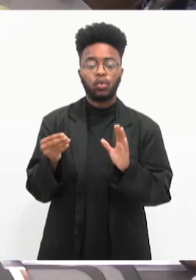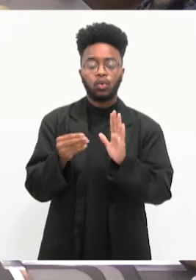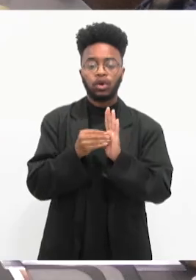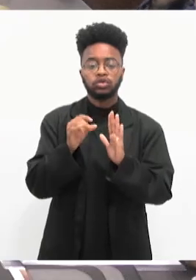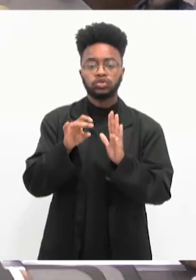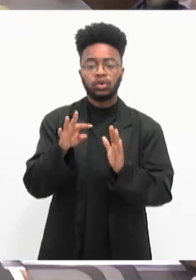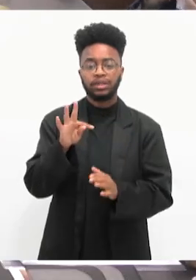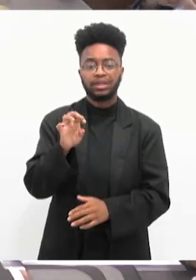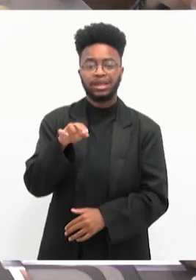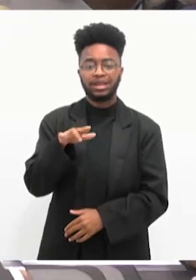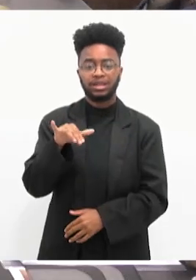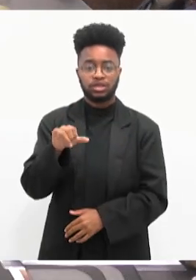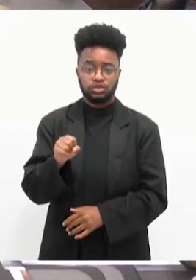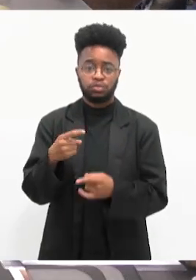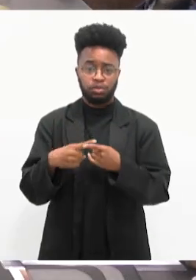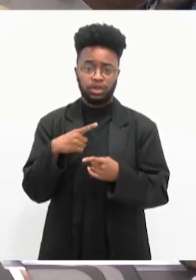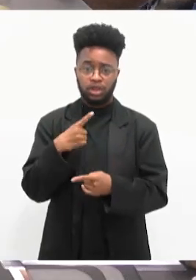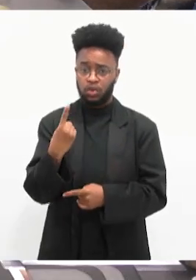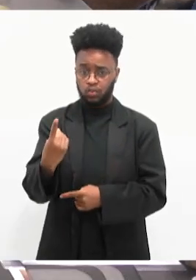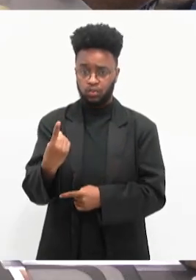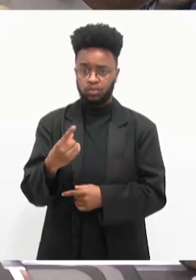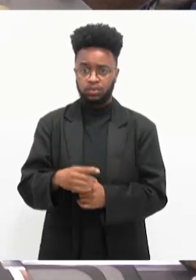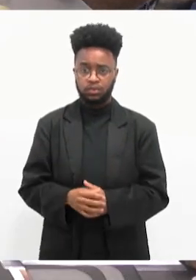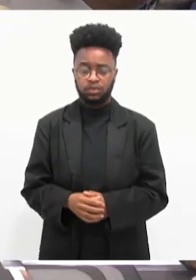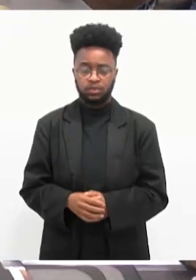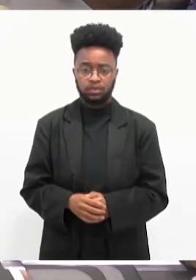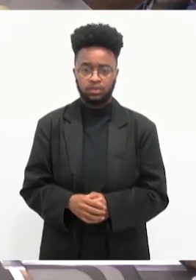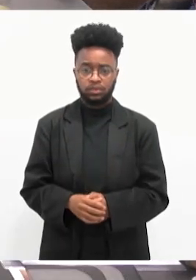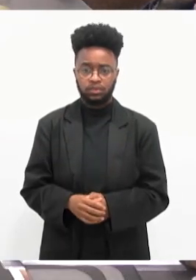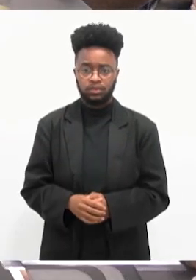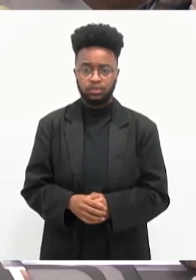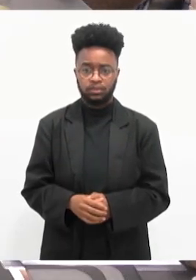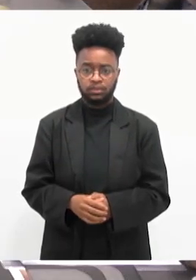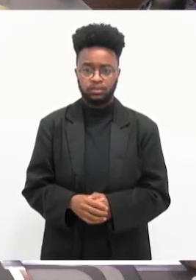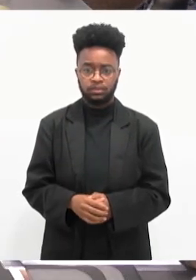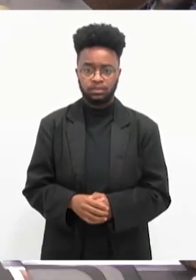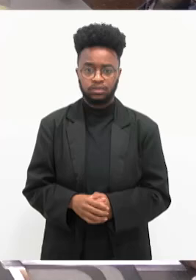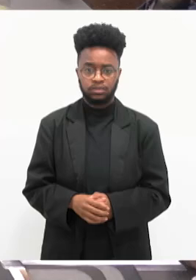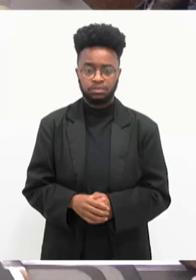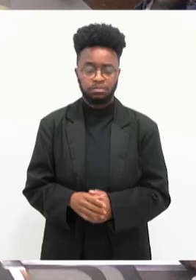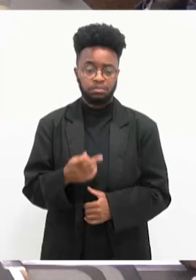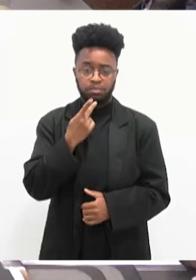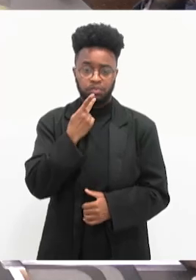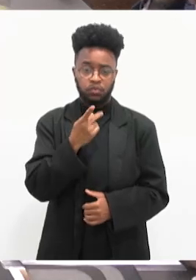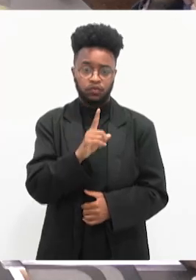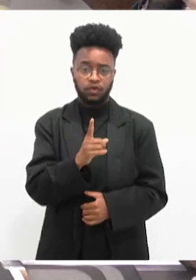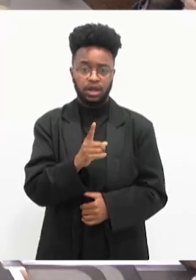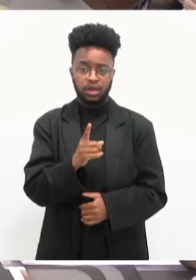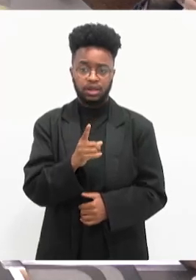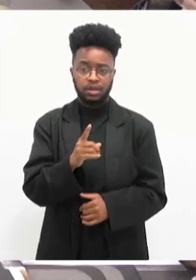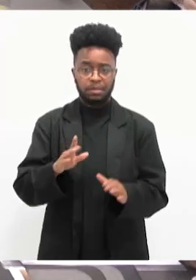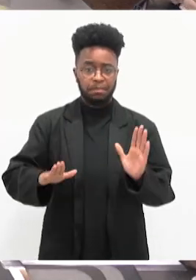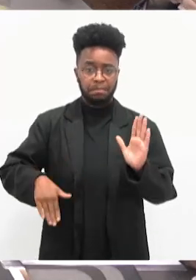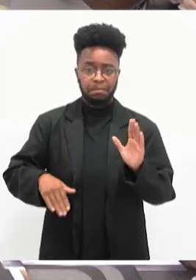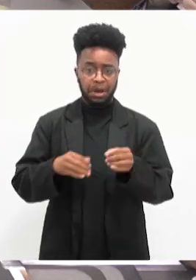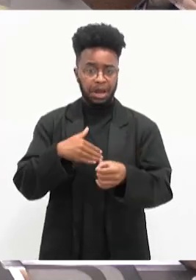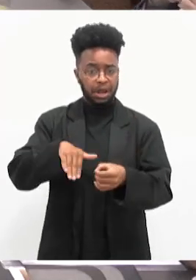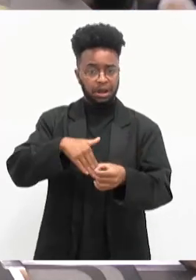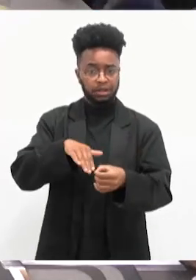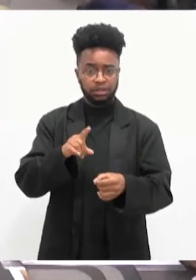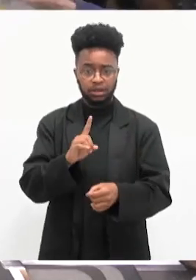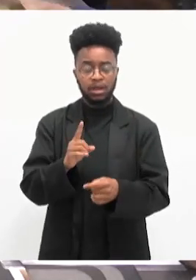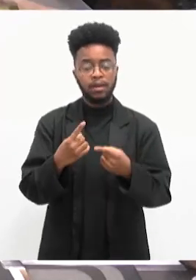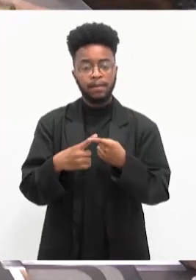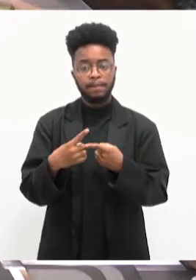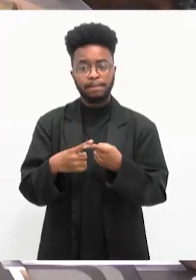tênis tem tênis, né? É porque ninguém De fala quadra. tênis, todo mundo chama de beach tênis. Beach tênis. Mas beach tênis agora- em